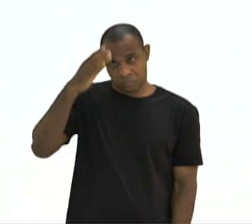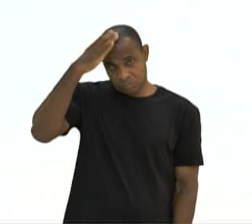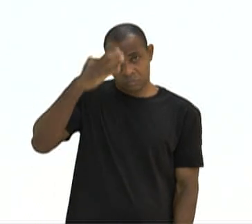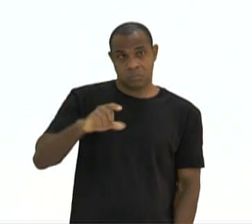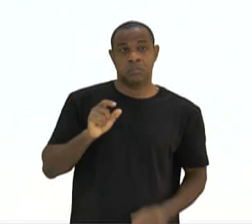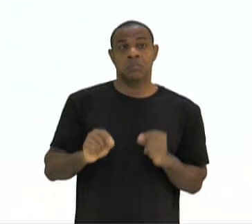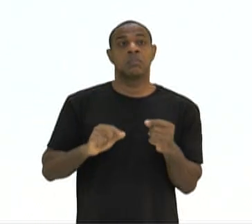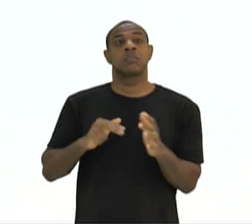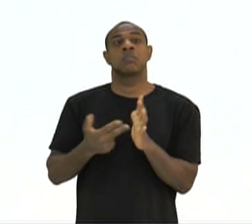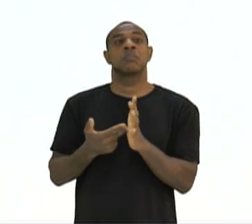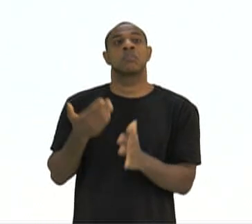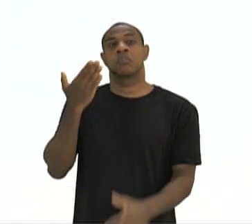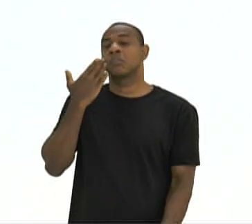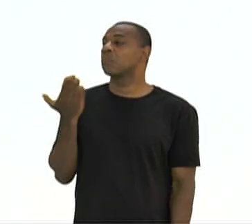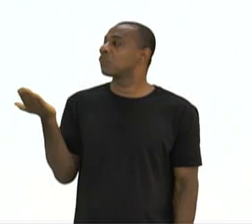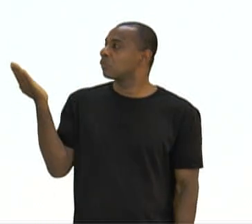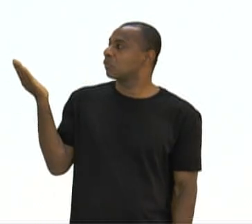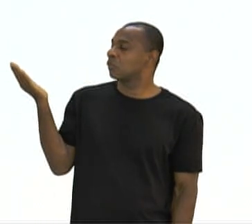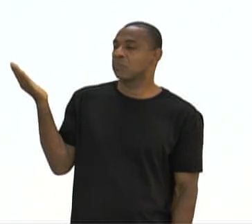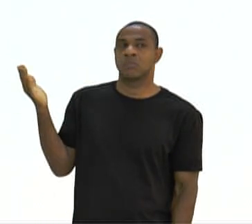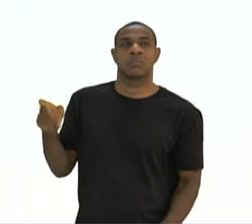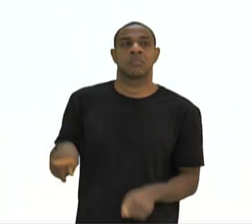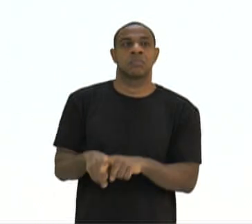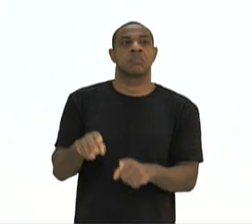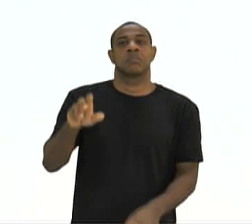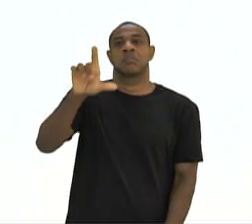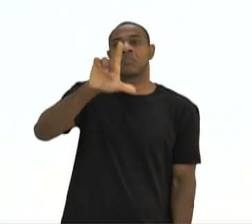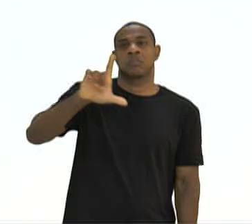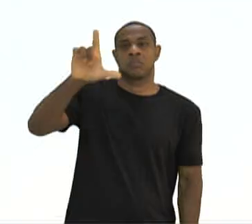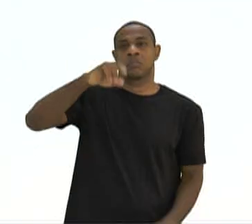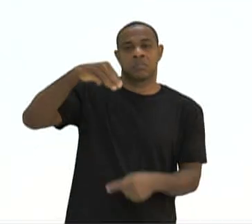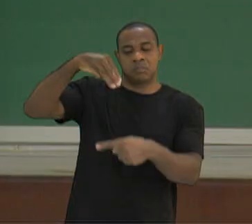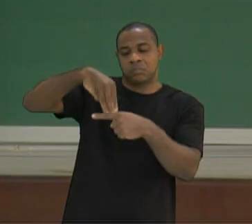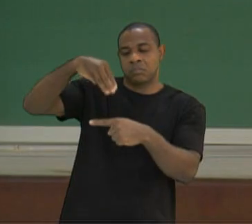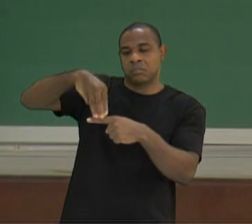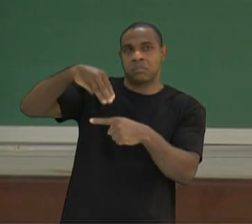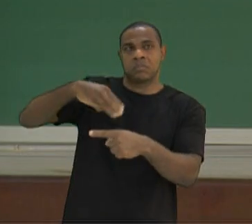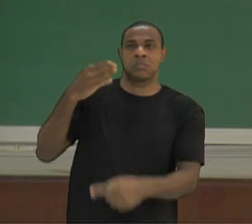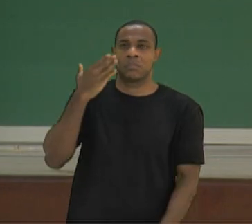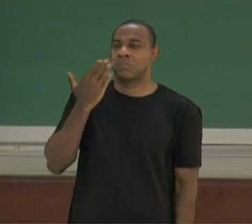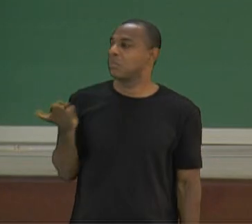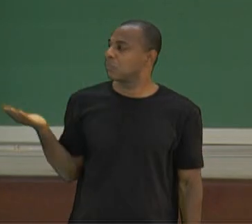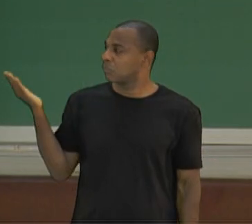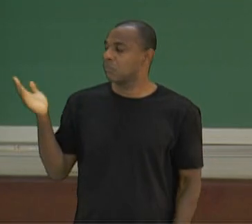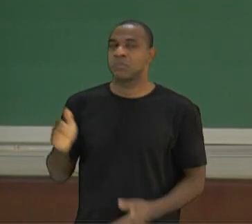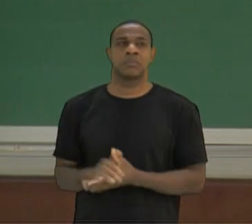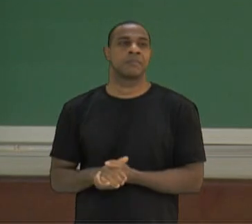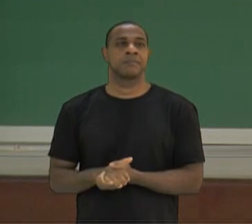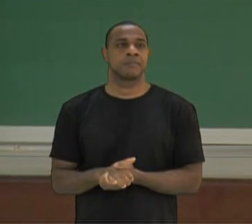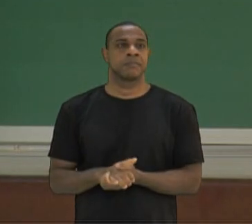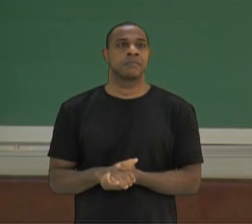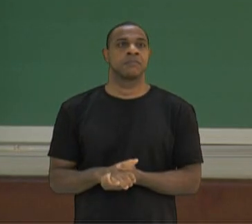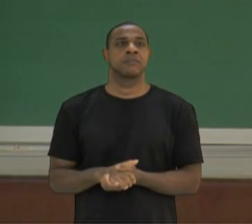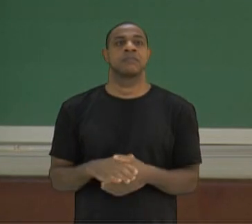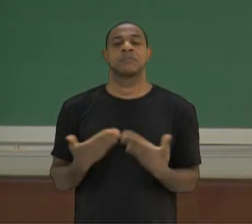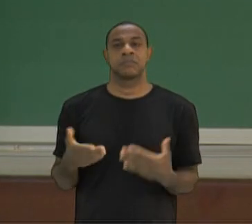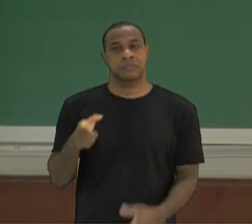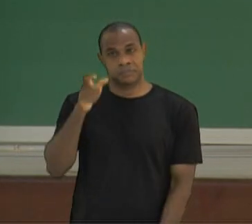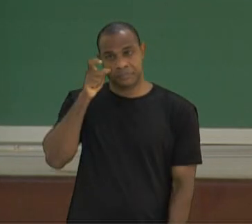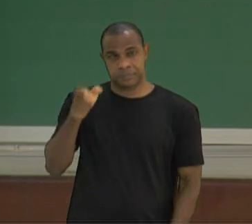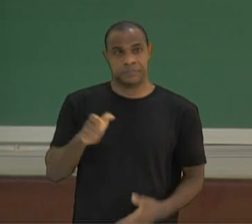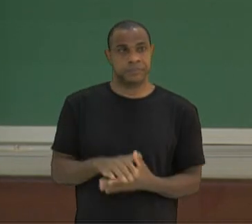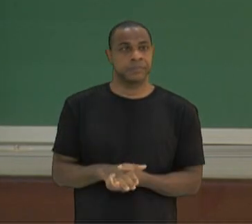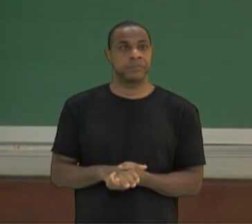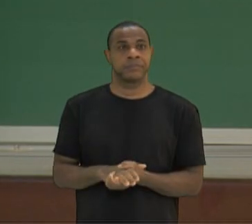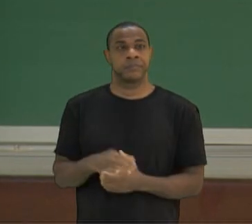significativa ali, e ainda nós vamos ter lá de Londrina e Maringá como exemplos ali para nós, tá? Então, bem interessante.